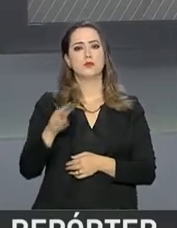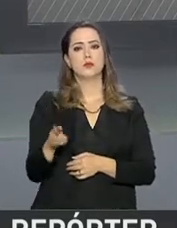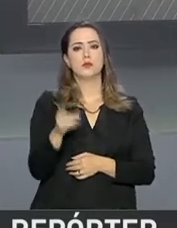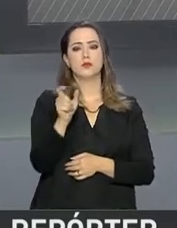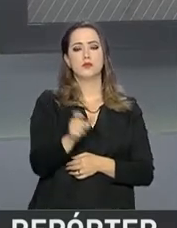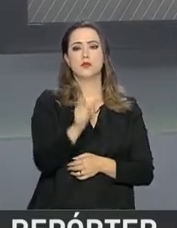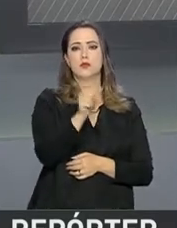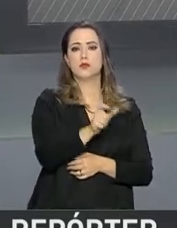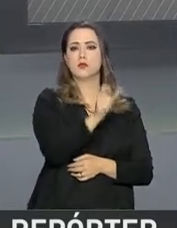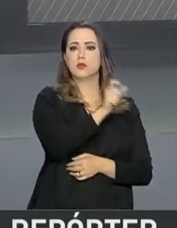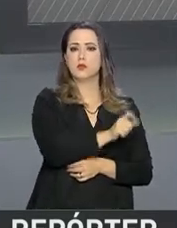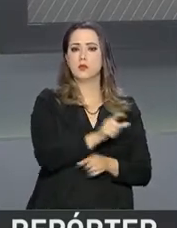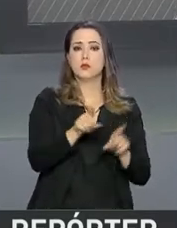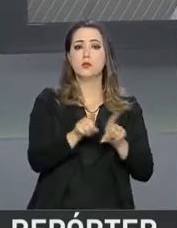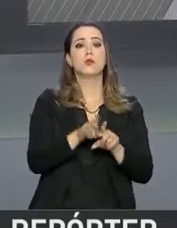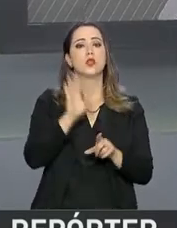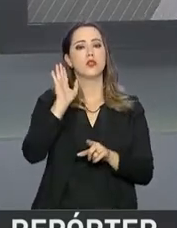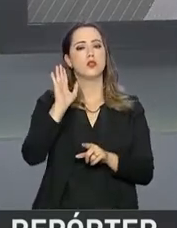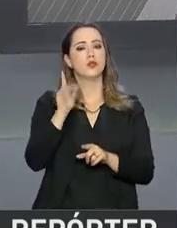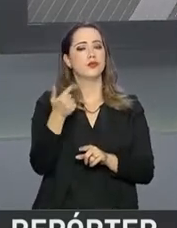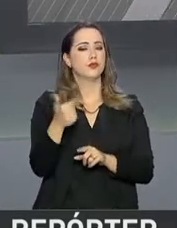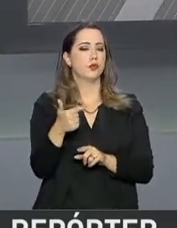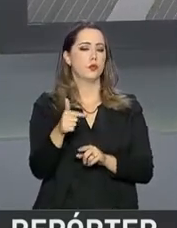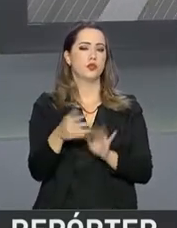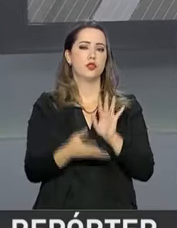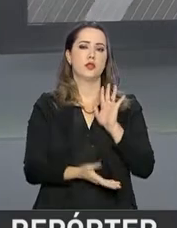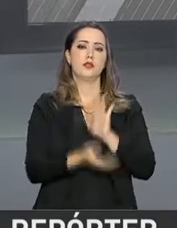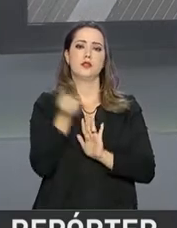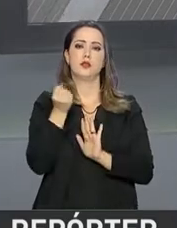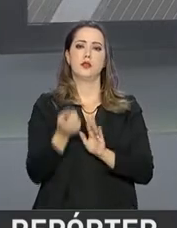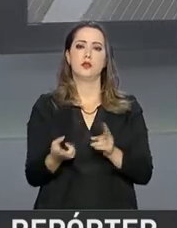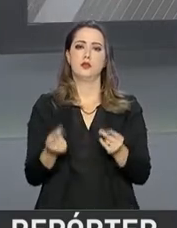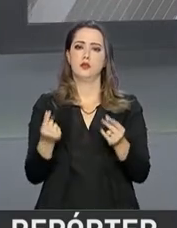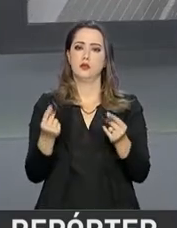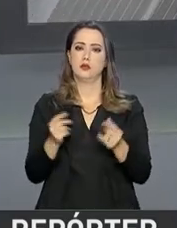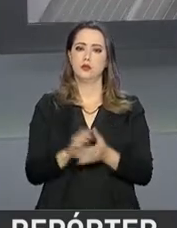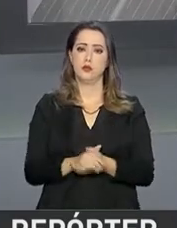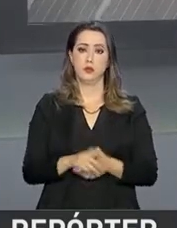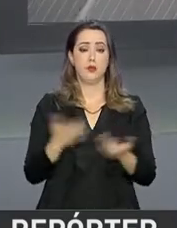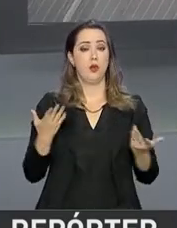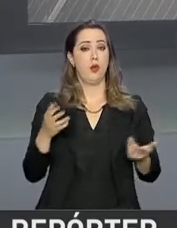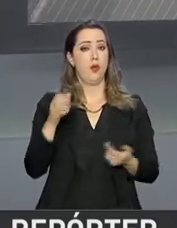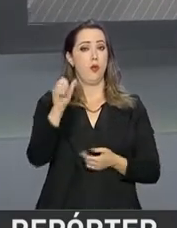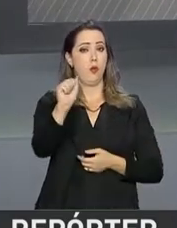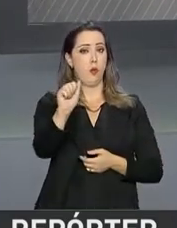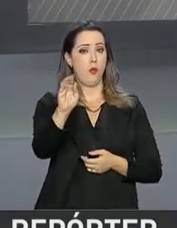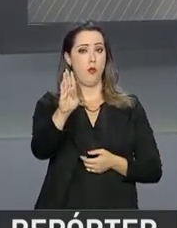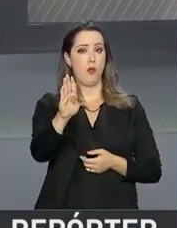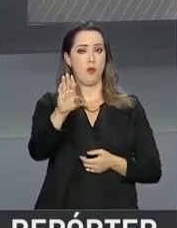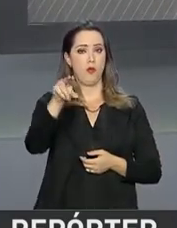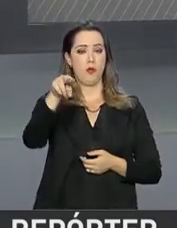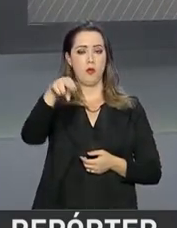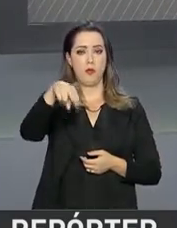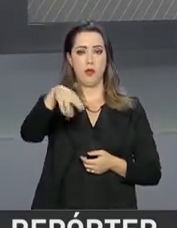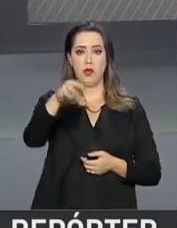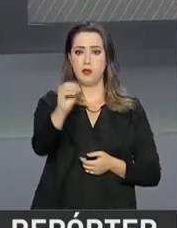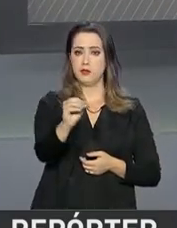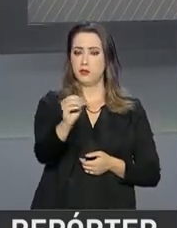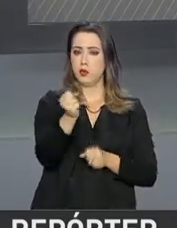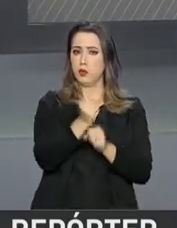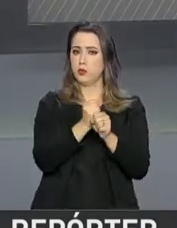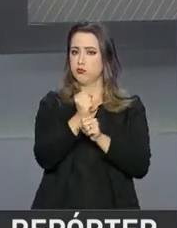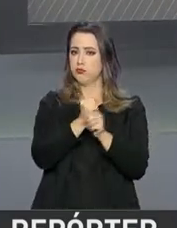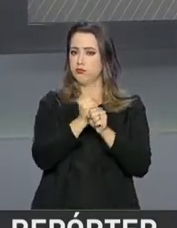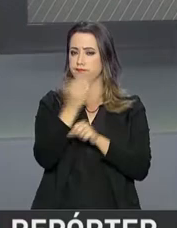milhões duzentos e vinte mil pessoas ainda não tinham efetuado saque o abono salarial no base 2016